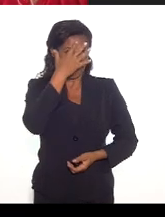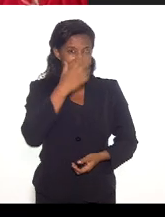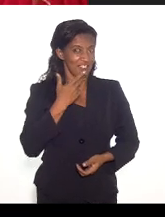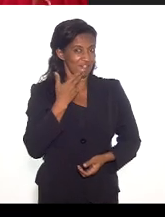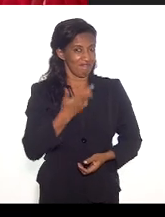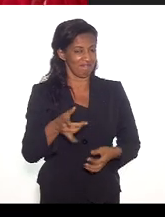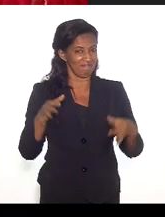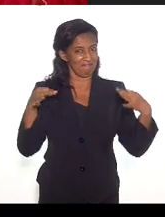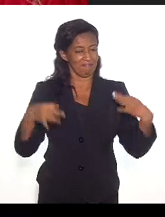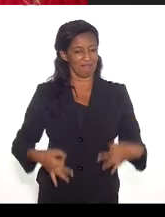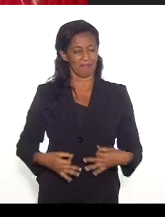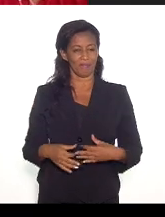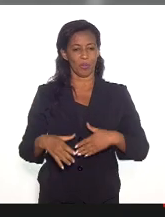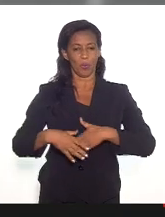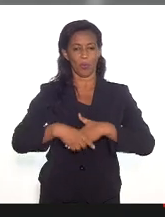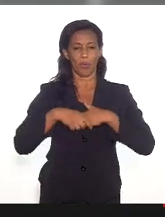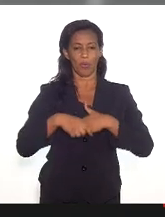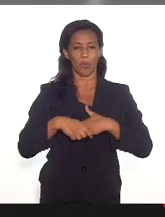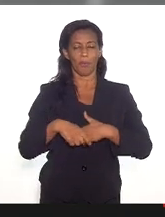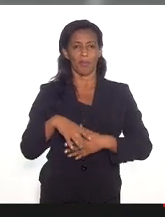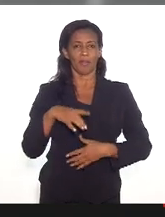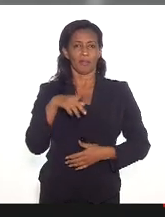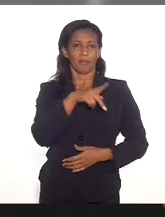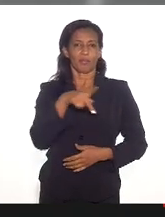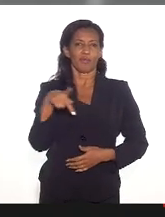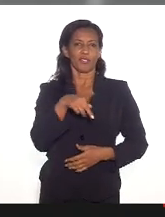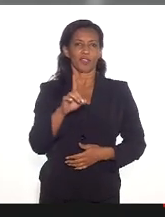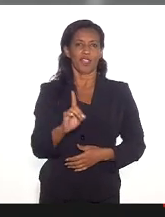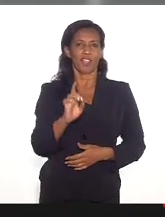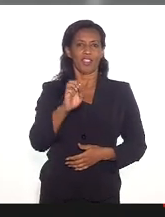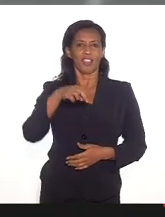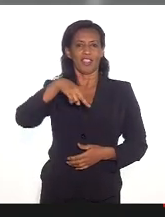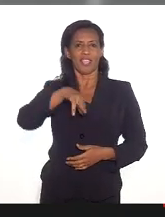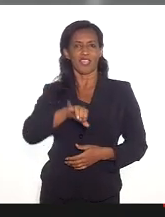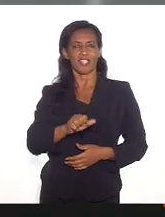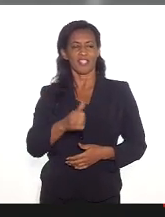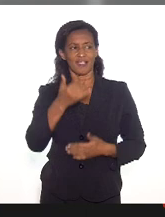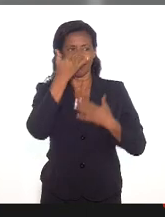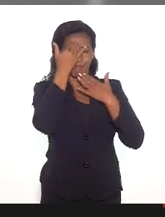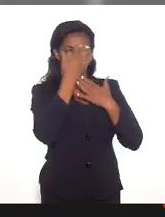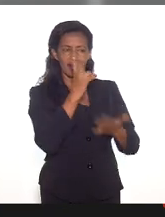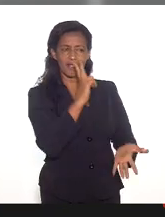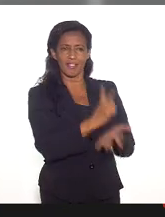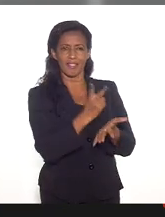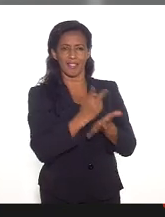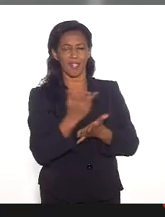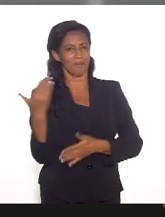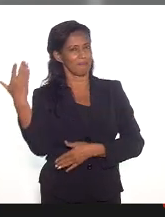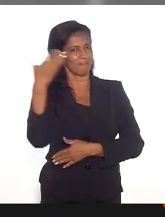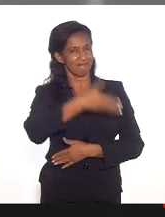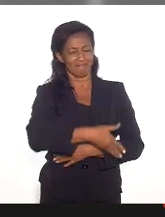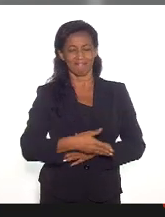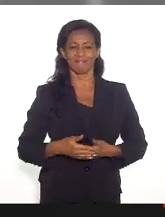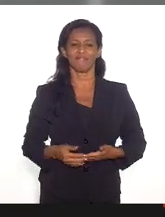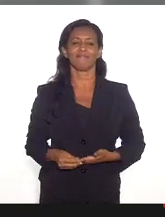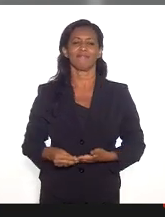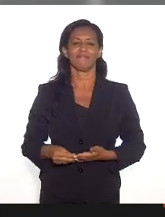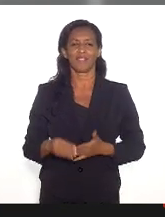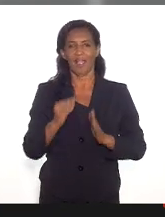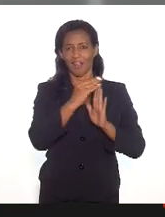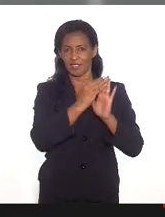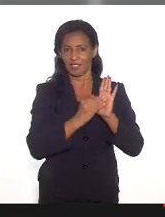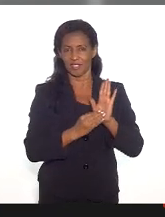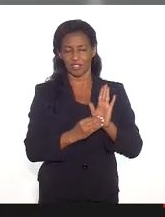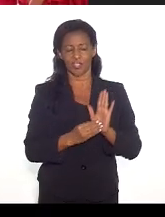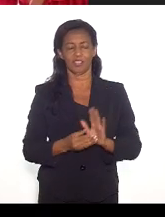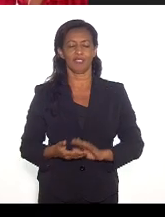corretamente. Com os cumprimentos à professora Denise Carvalho, a quem agradeço mais uma vez, porque sempre participa, a UFRJ sempre participa das agendas aqui da